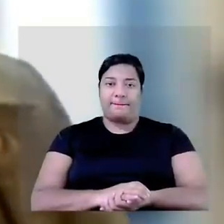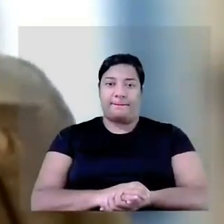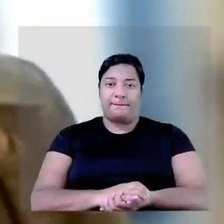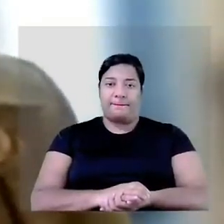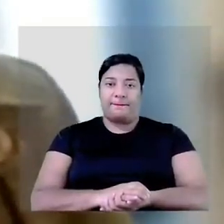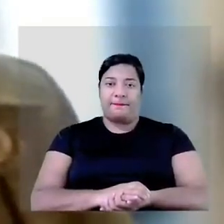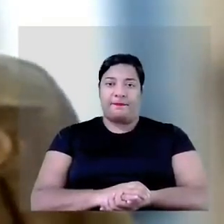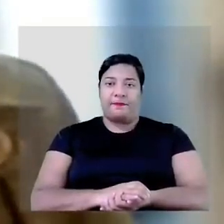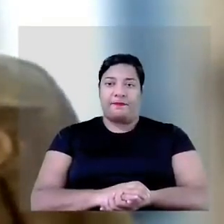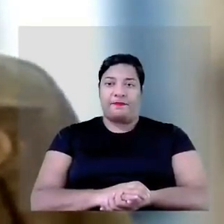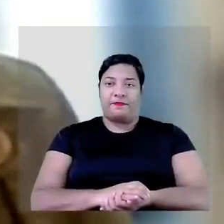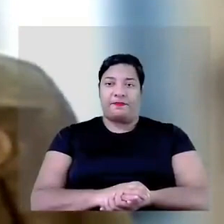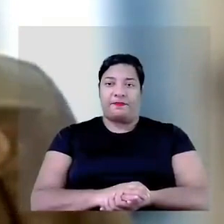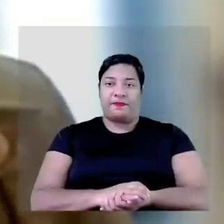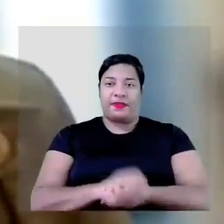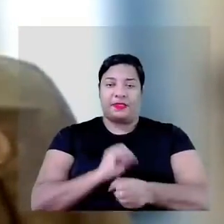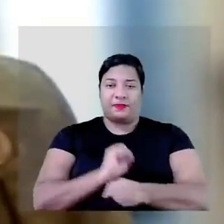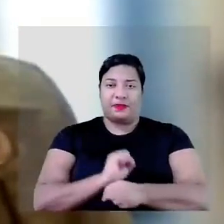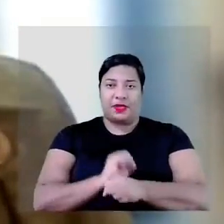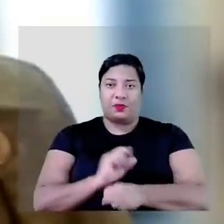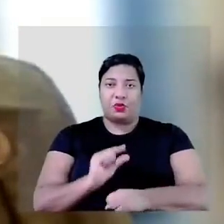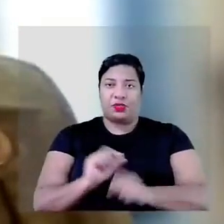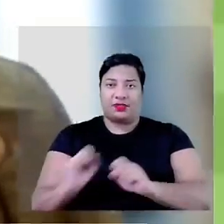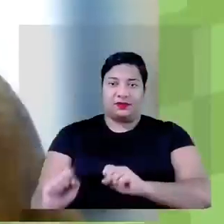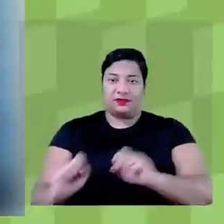Já entrou?